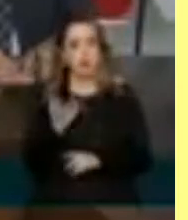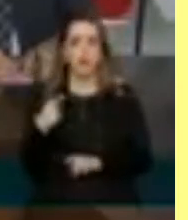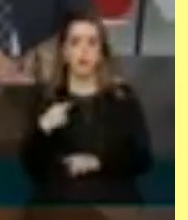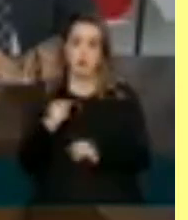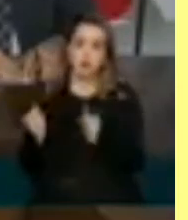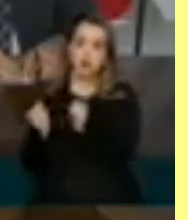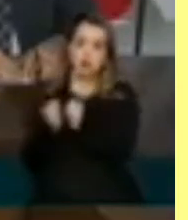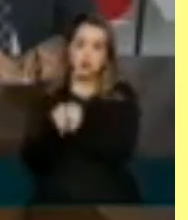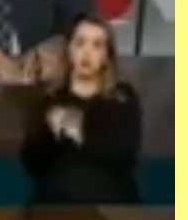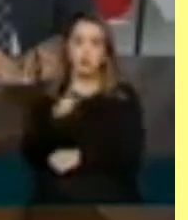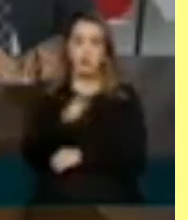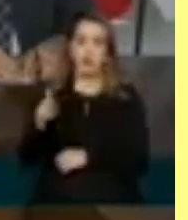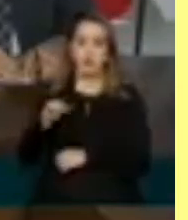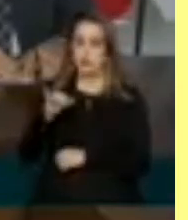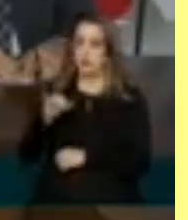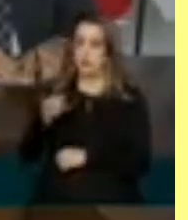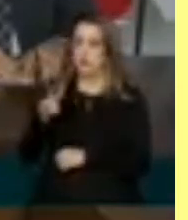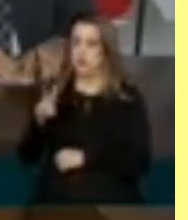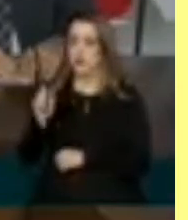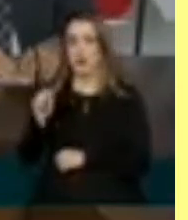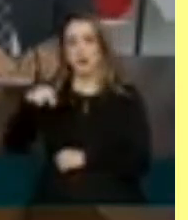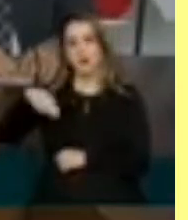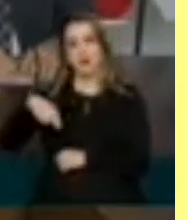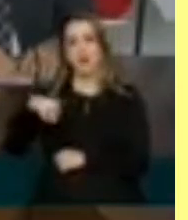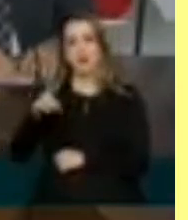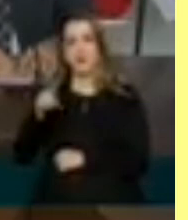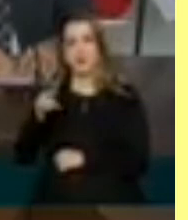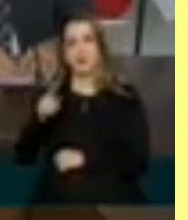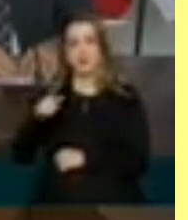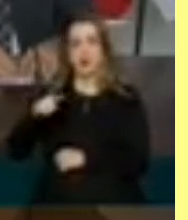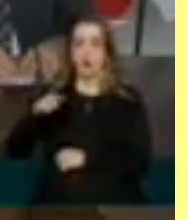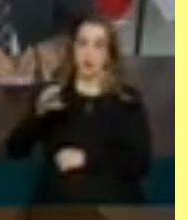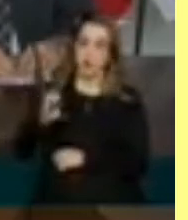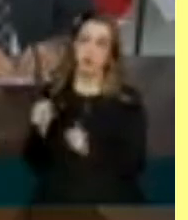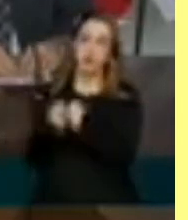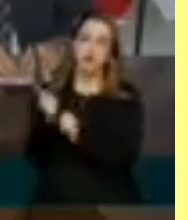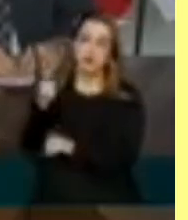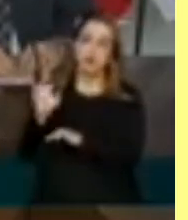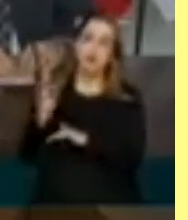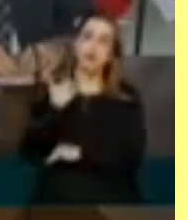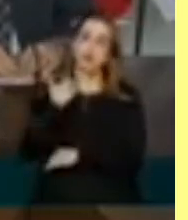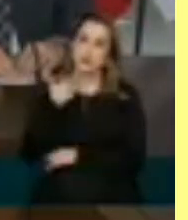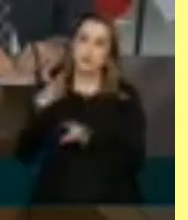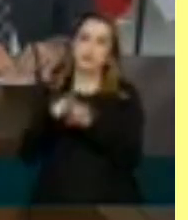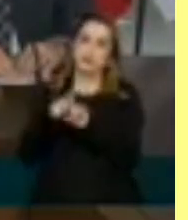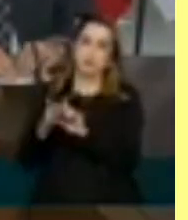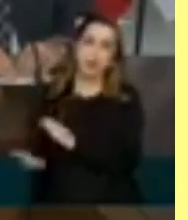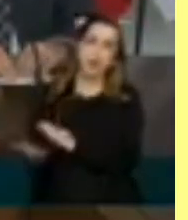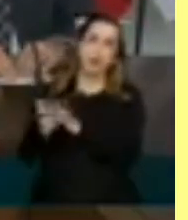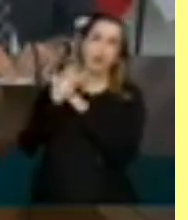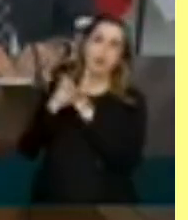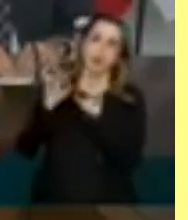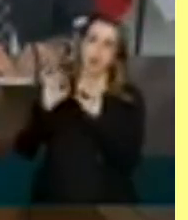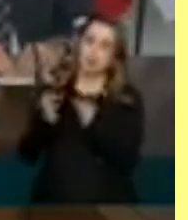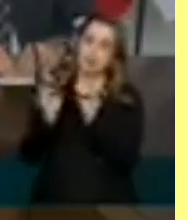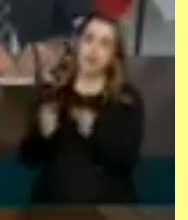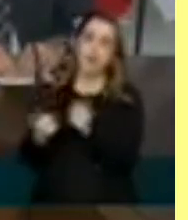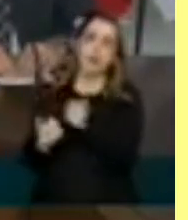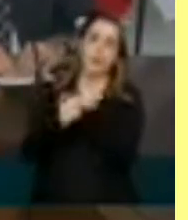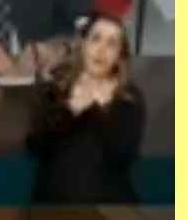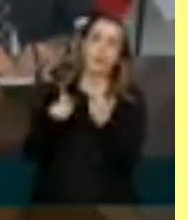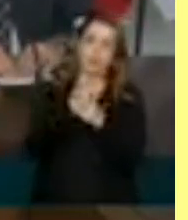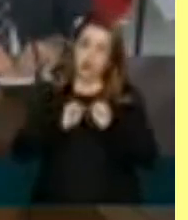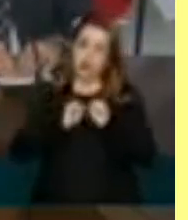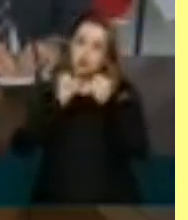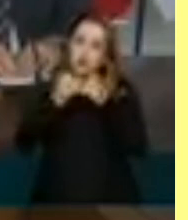ao presidente Ivan Duque no apelo aos demais organismos financeiros internacionais para que apoiem de forma decisiva e coordenada